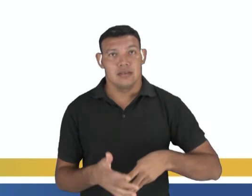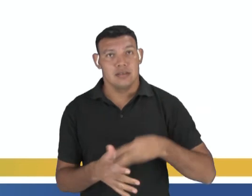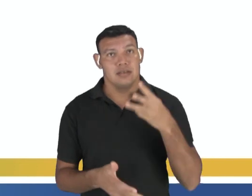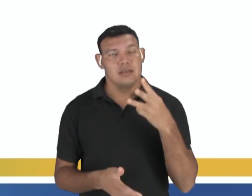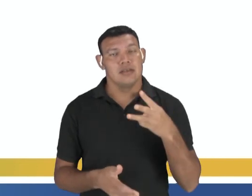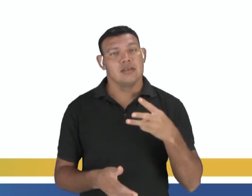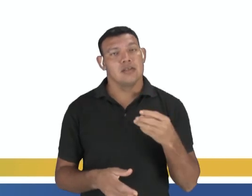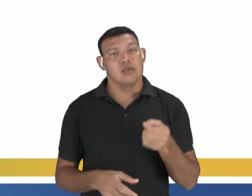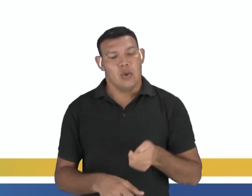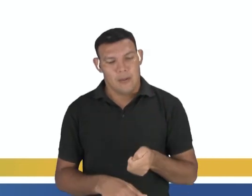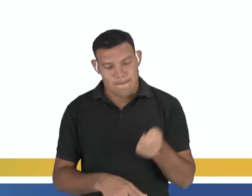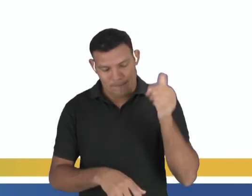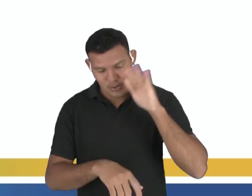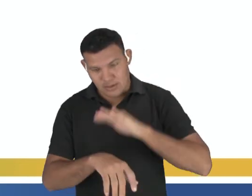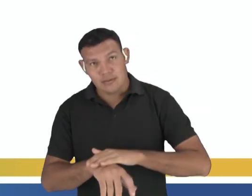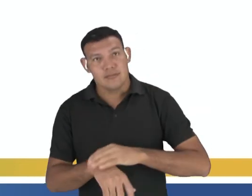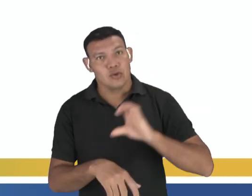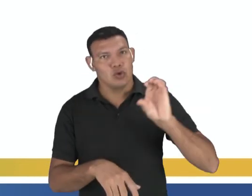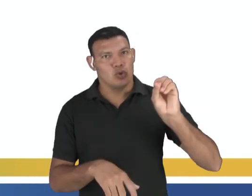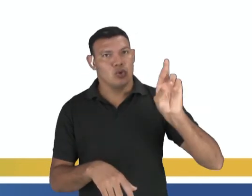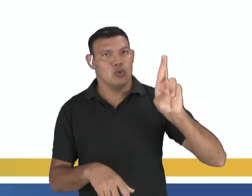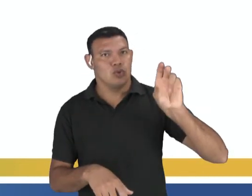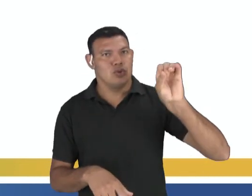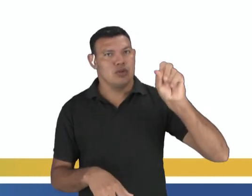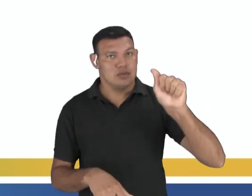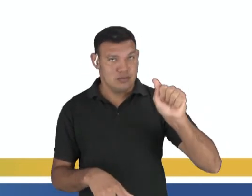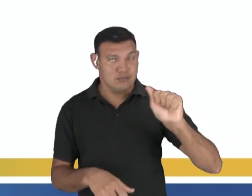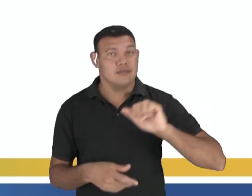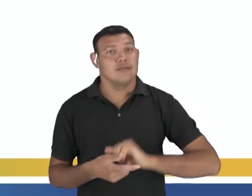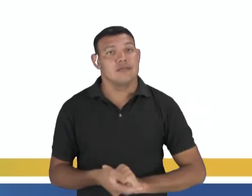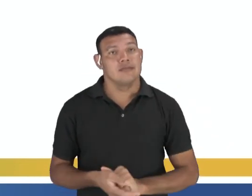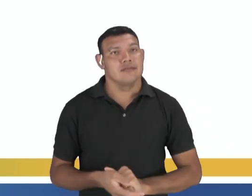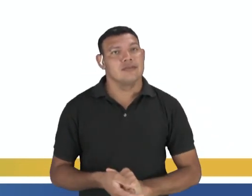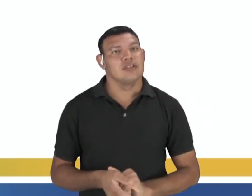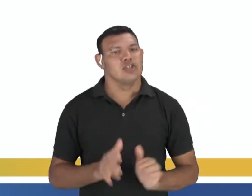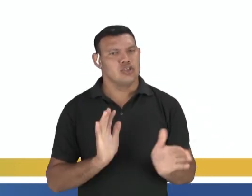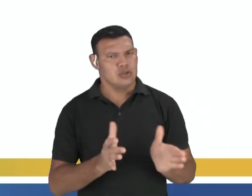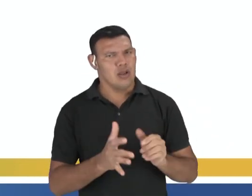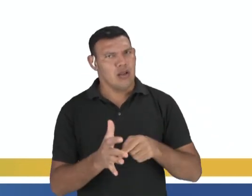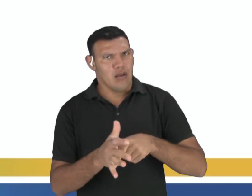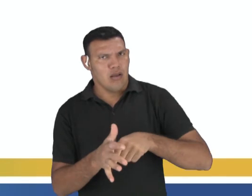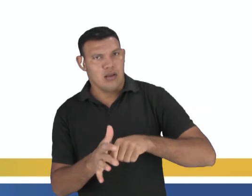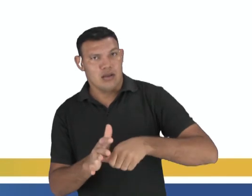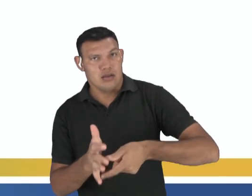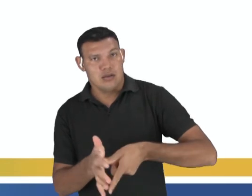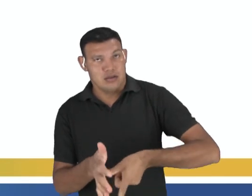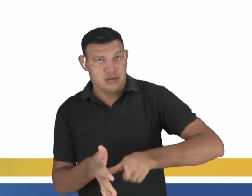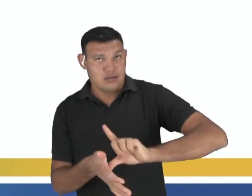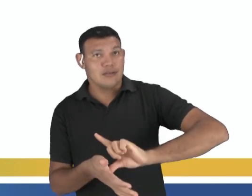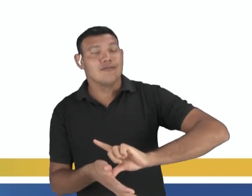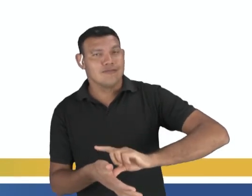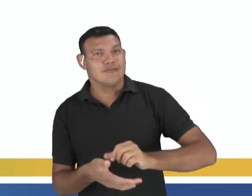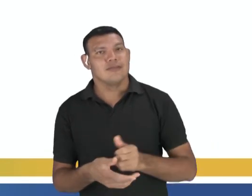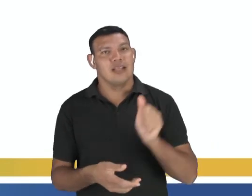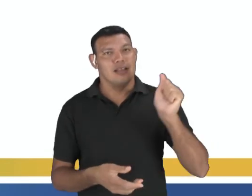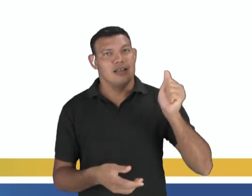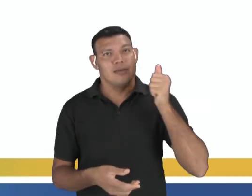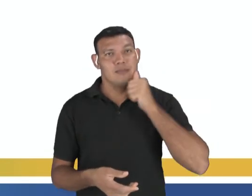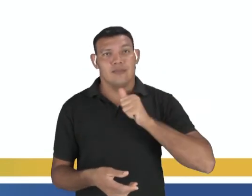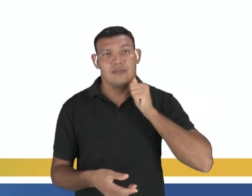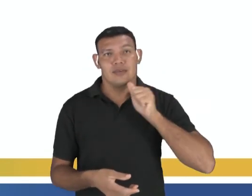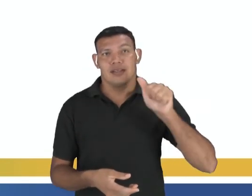quê? Porque na hora que sair cara, como já saíram 3 caras anteriormente, saiu uma cara, a Ana vence o